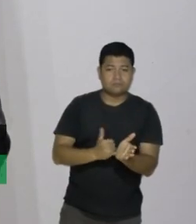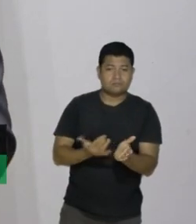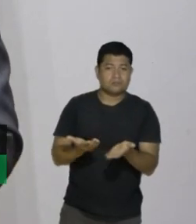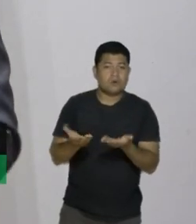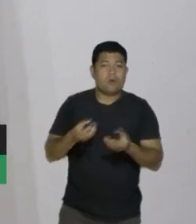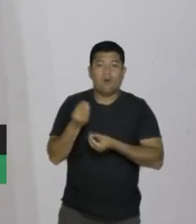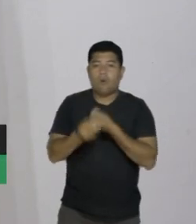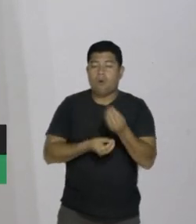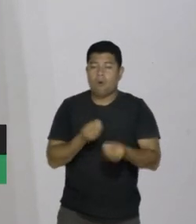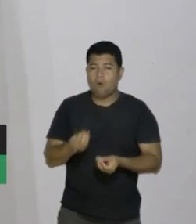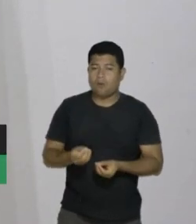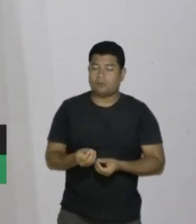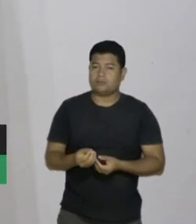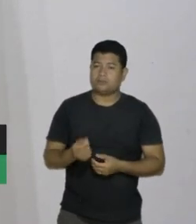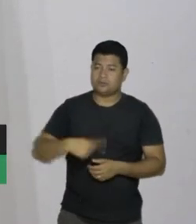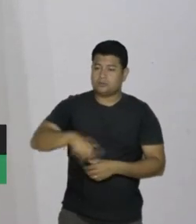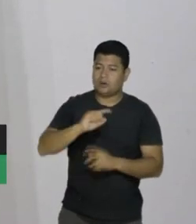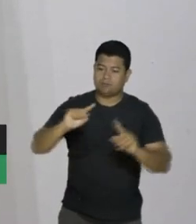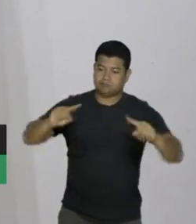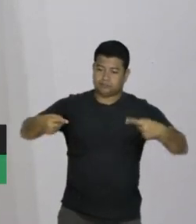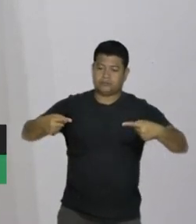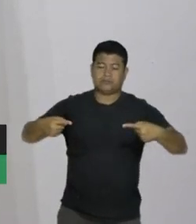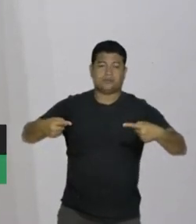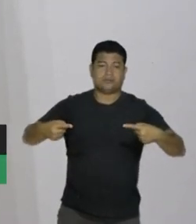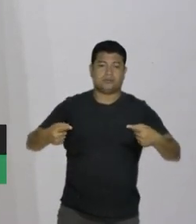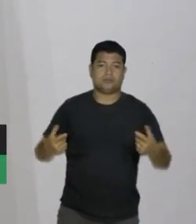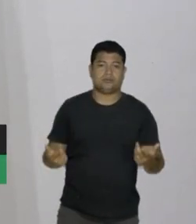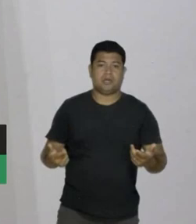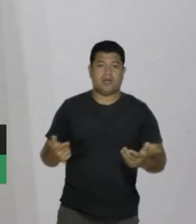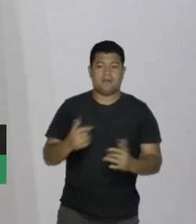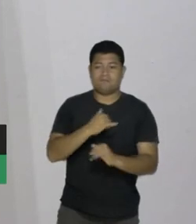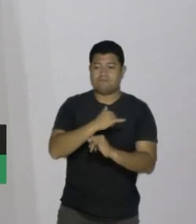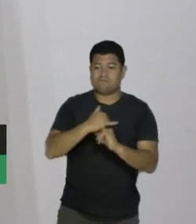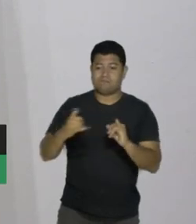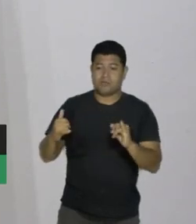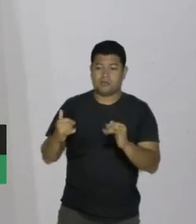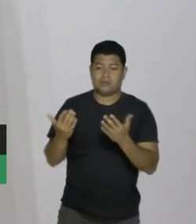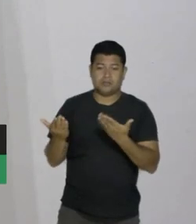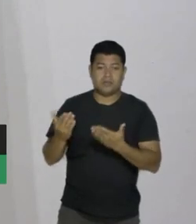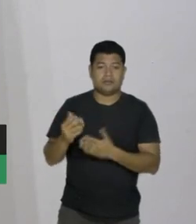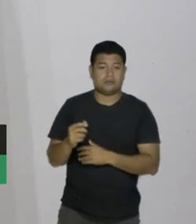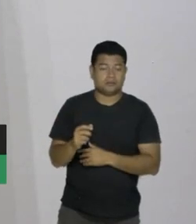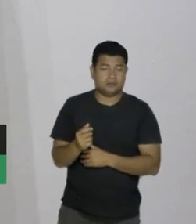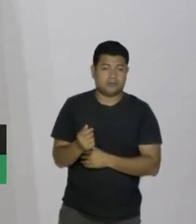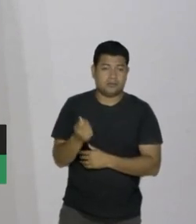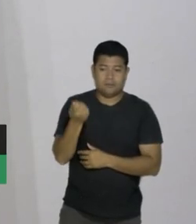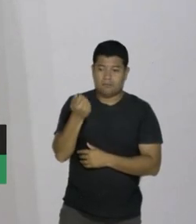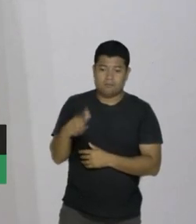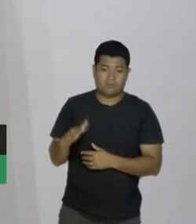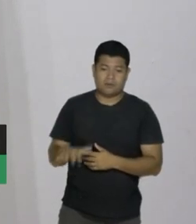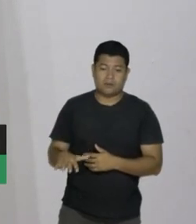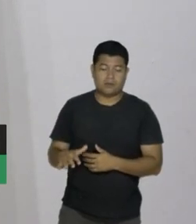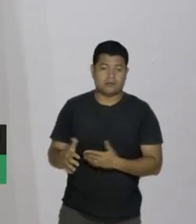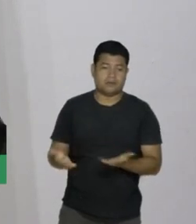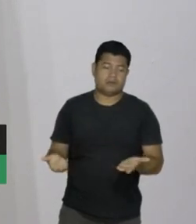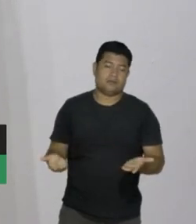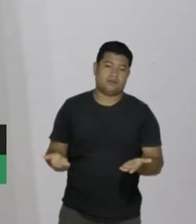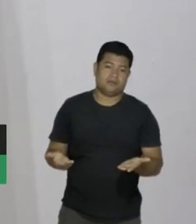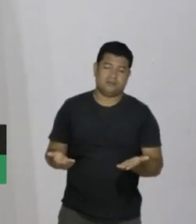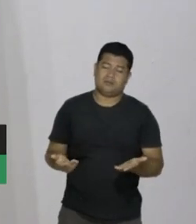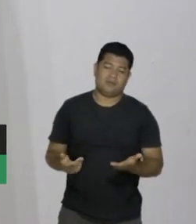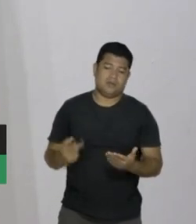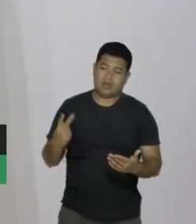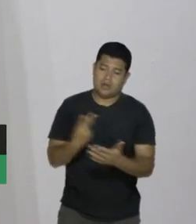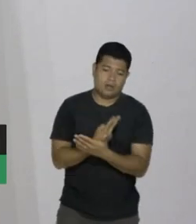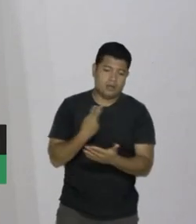saudável se a maçã chinesa chegar aqui pela metade do preço é desleal com os nossos produtores é